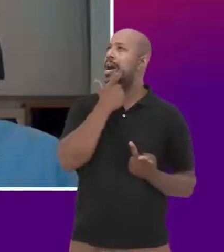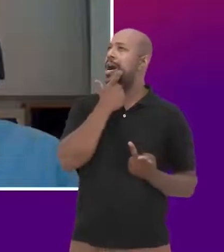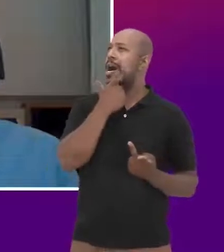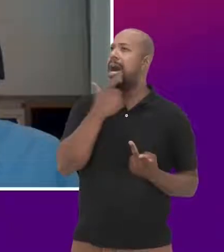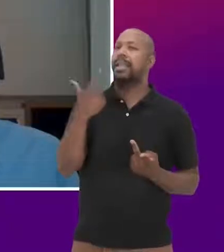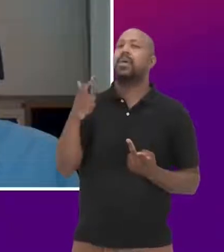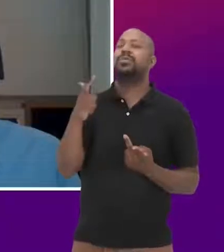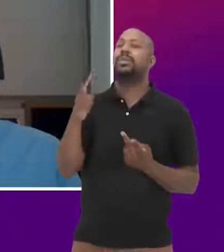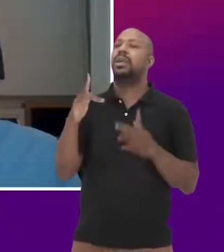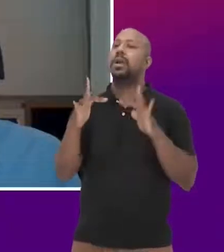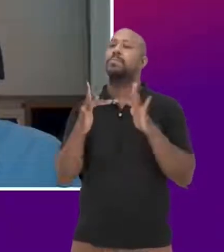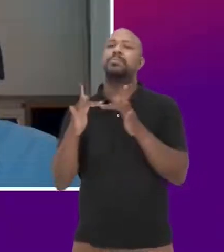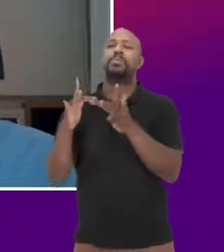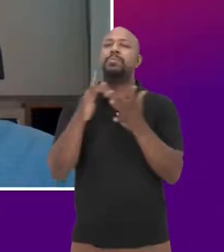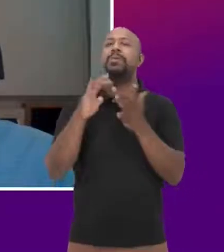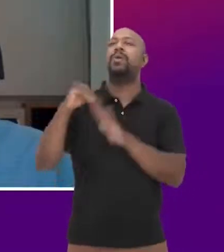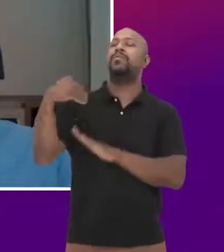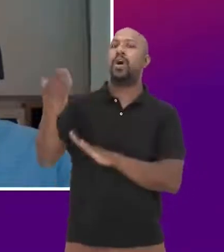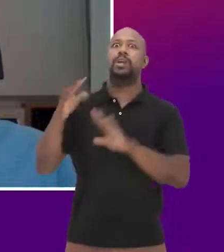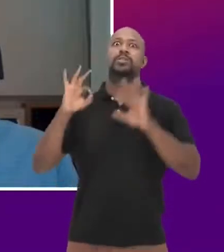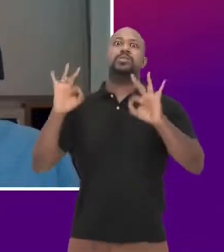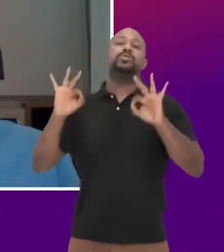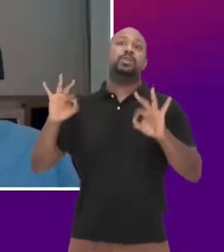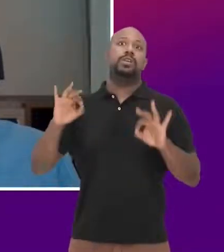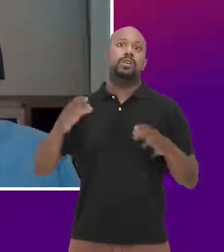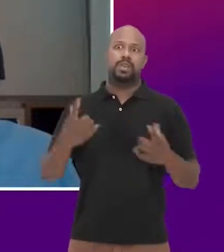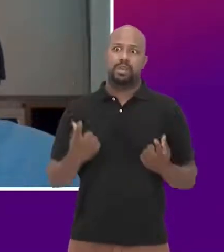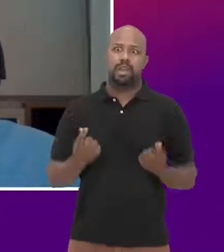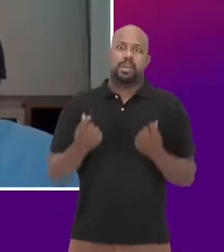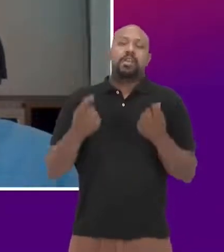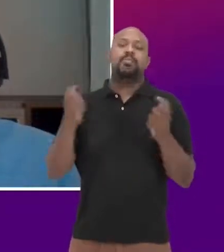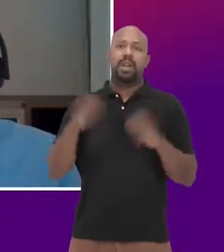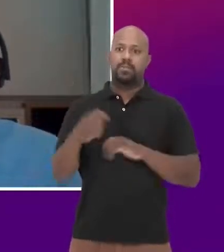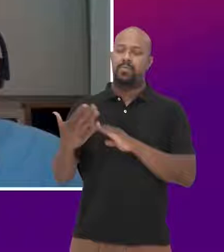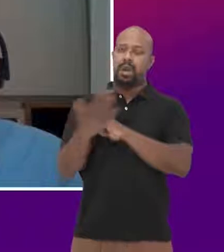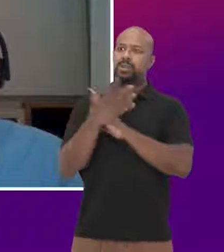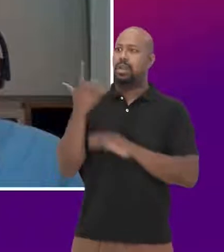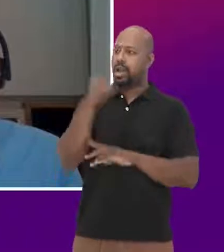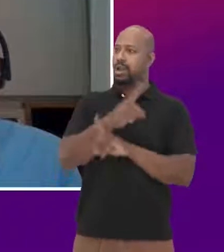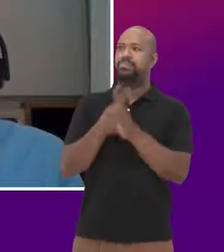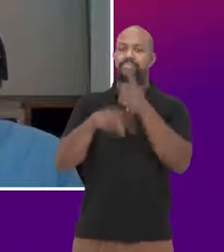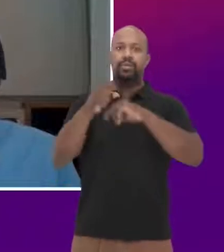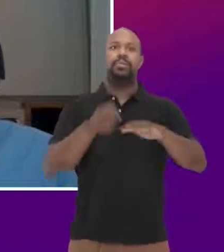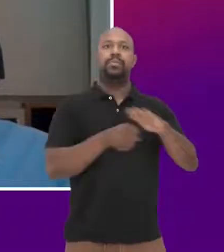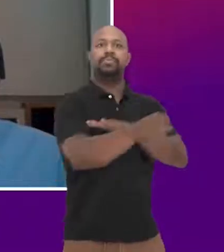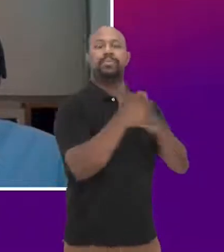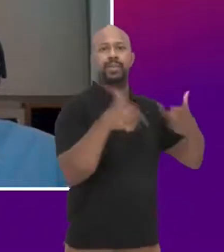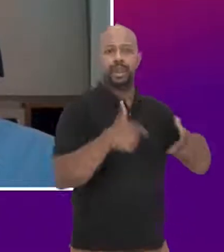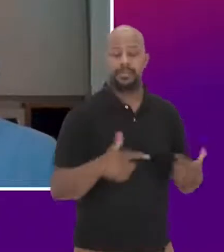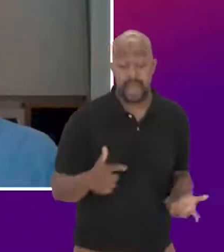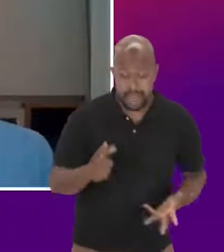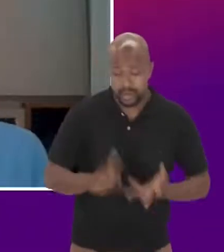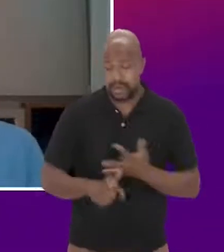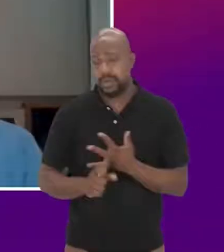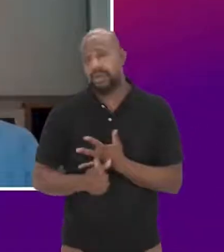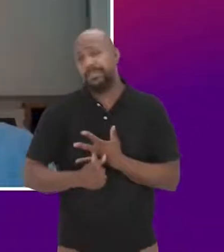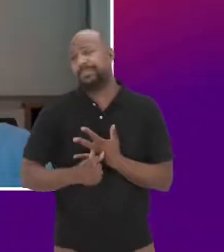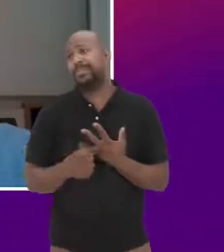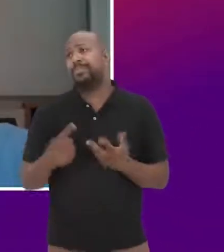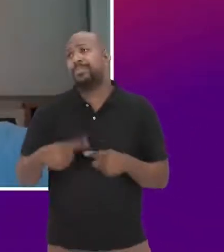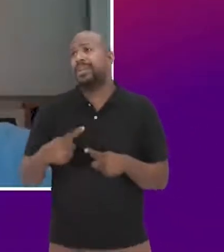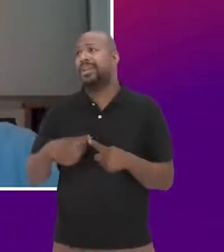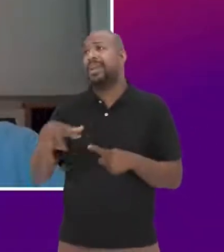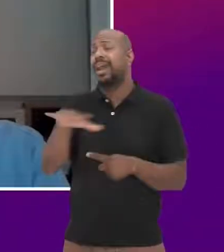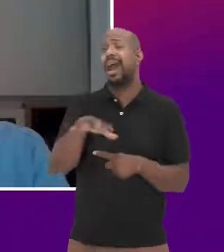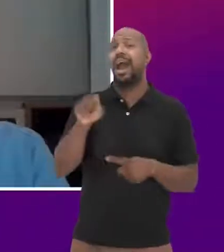ter um networking adequado e rico para que possa ser recolocado no mercado, porque, afinal de